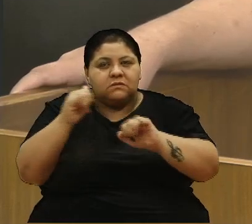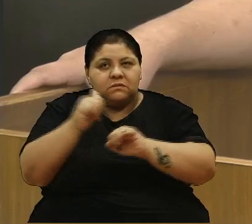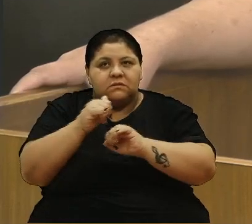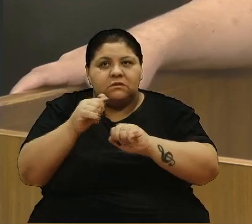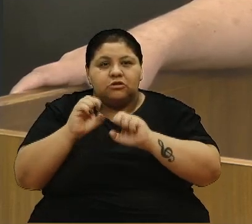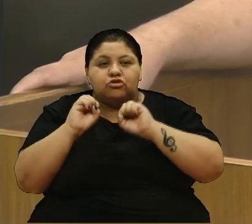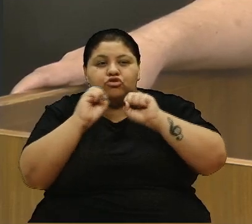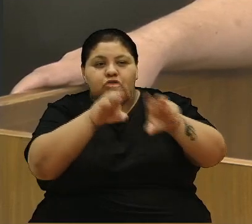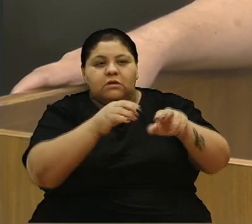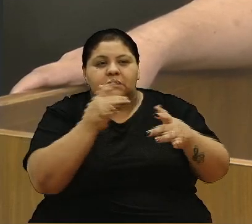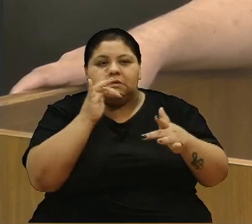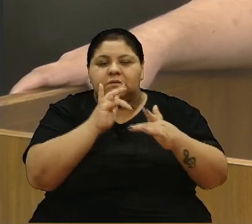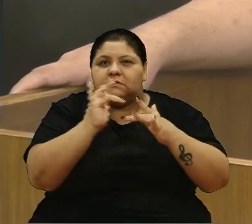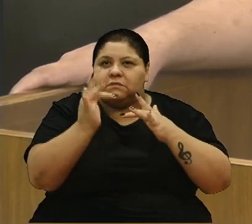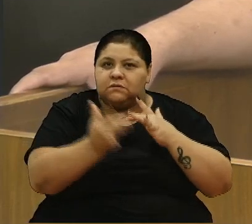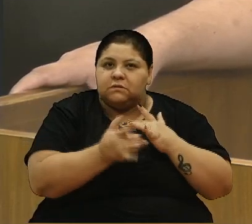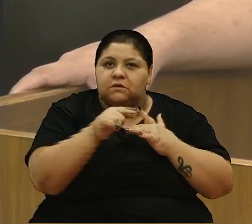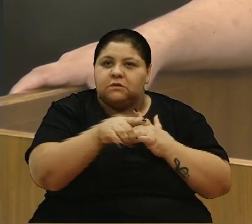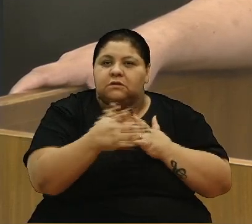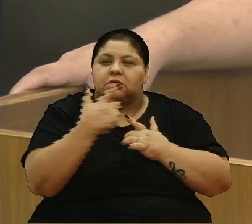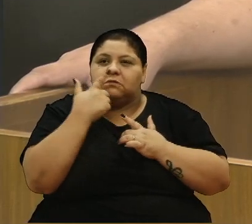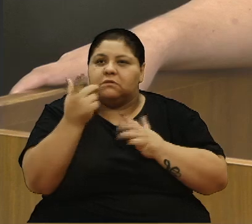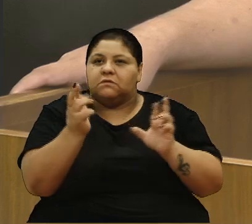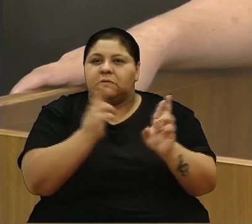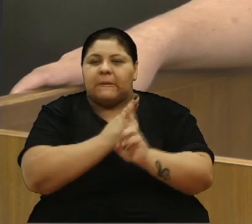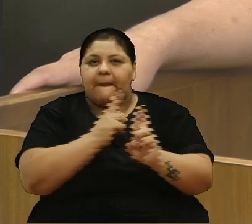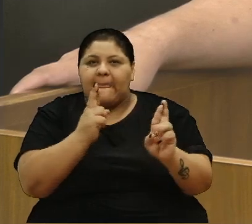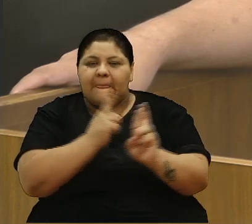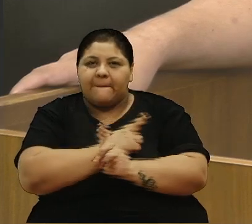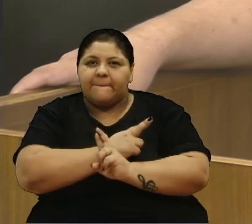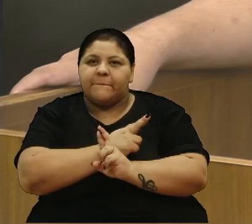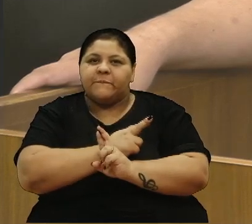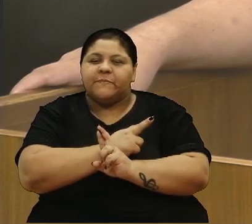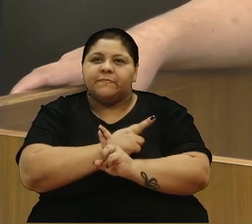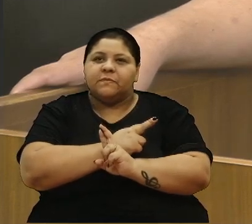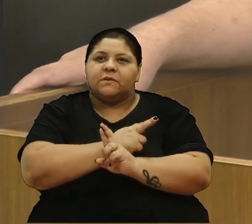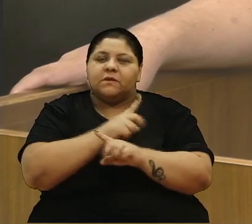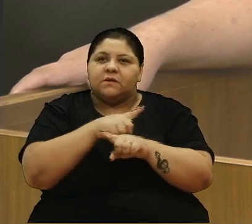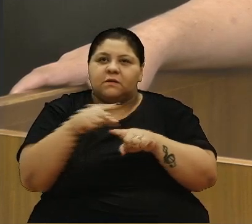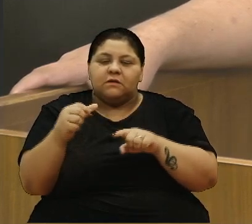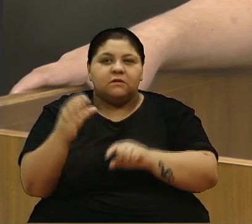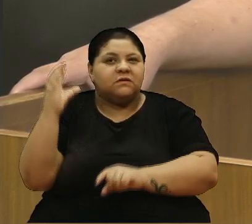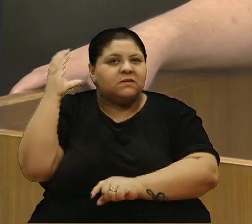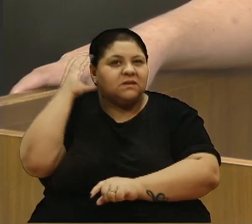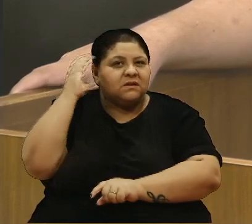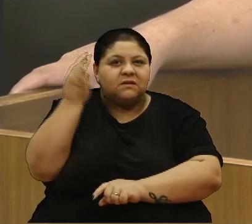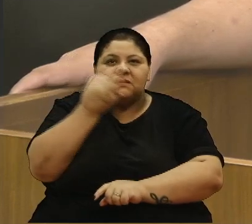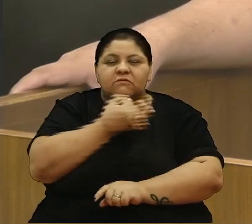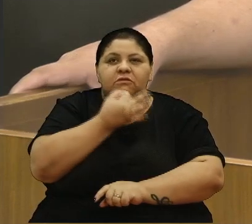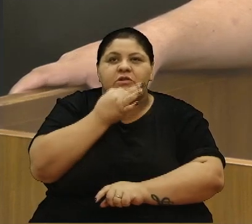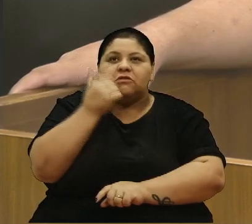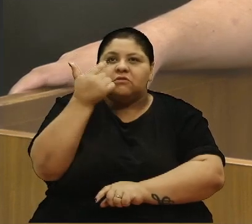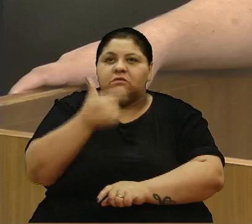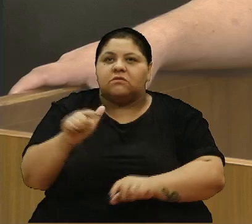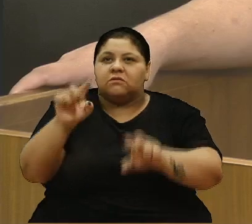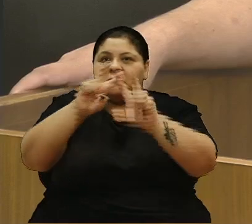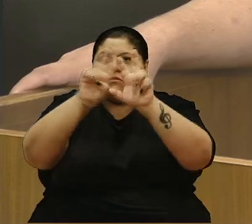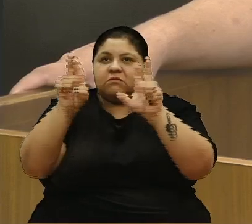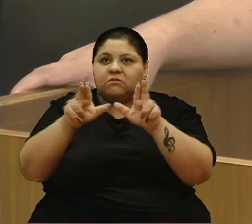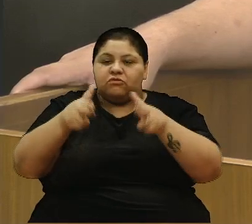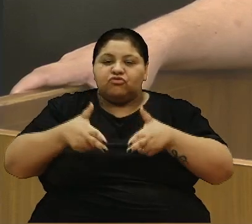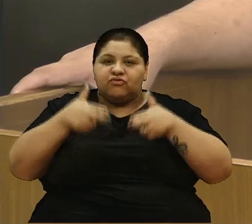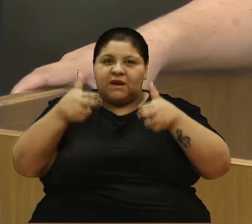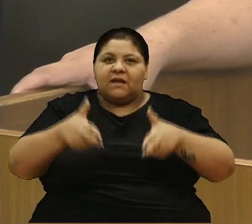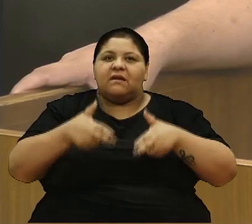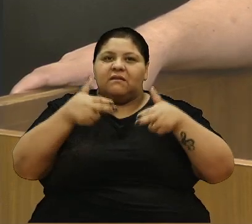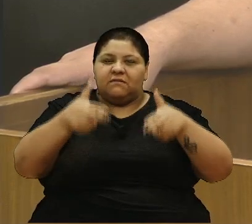redes sociais. E aí eu falo em relação... Saiu ontem na Rádio Caxias, de novo, o assunto do trem.